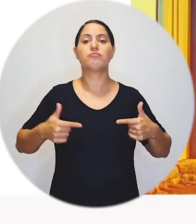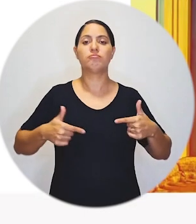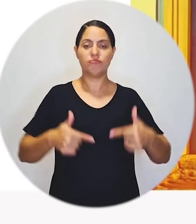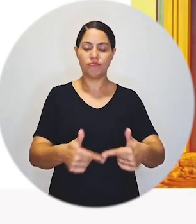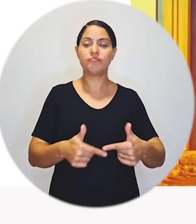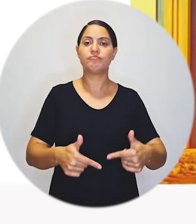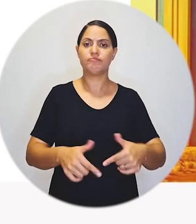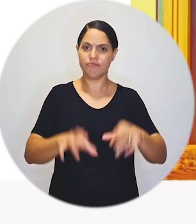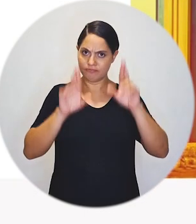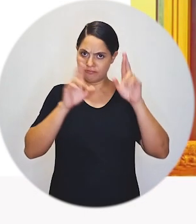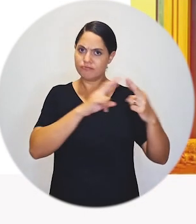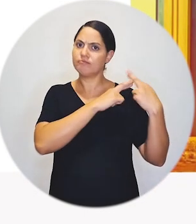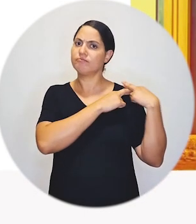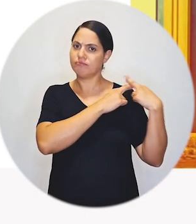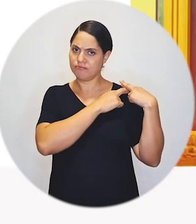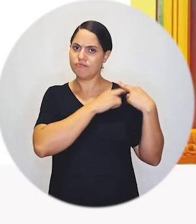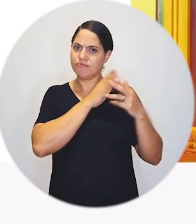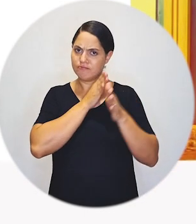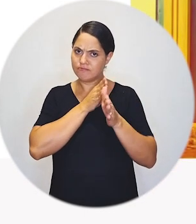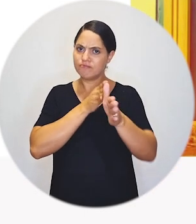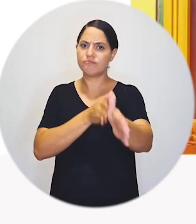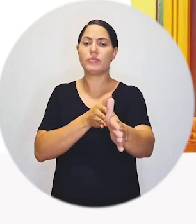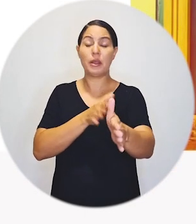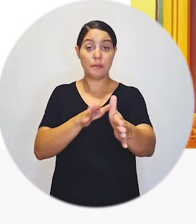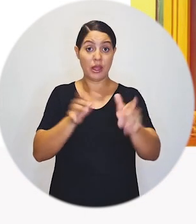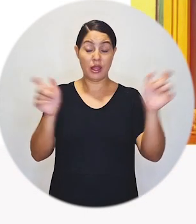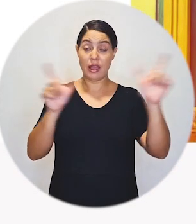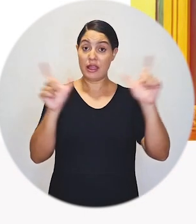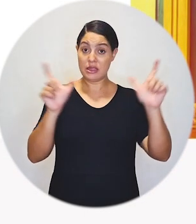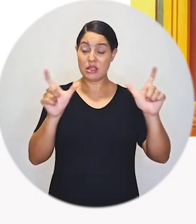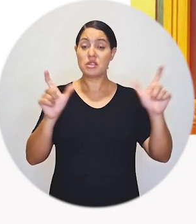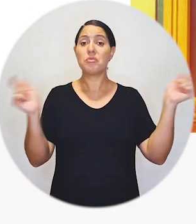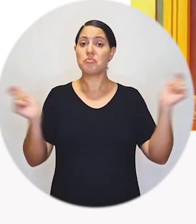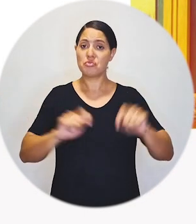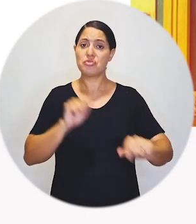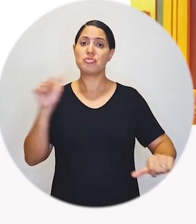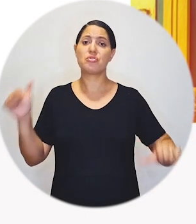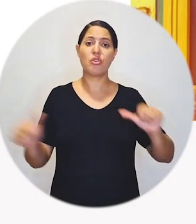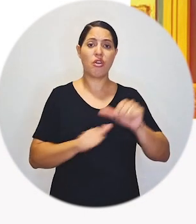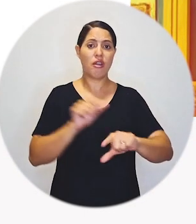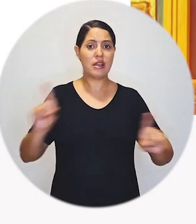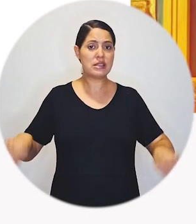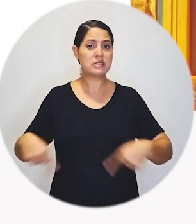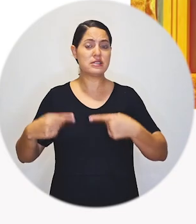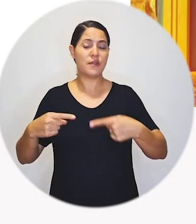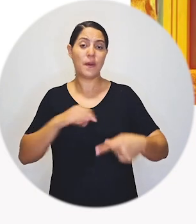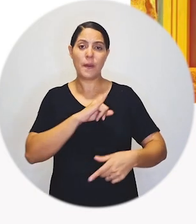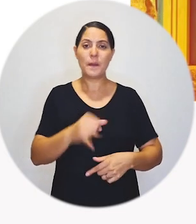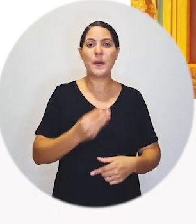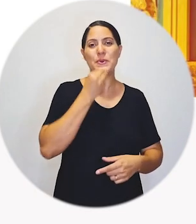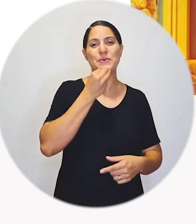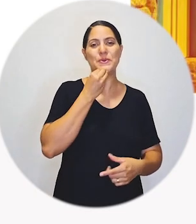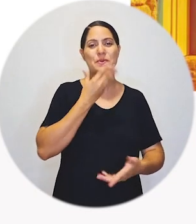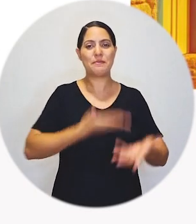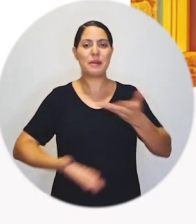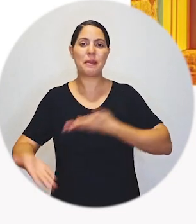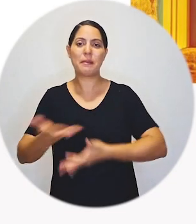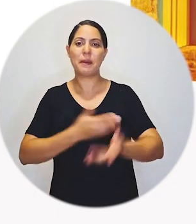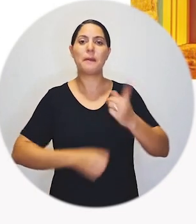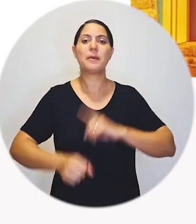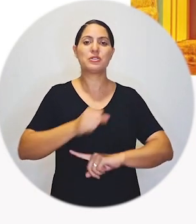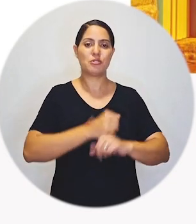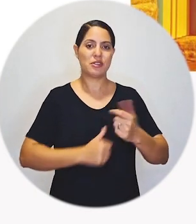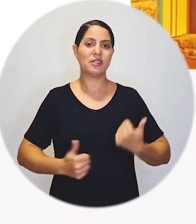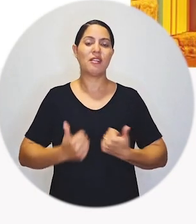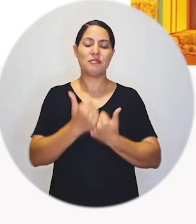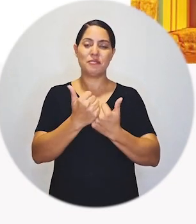um caminho que exige responsabilidade, mas que, trilhado com atenção, pode transformar desafios em oportunidades